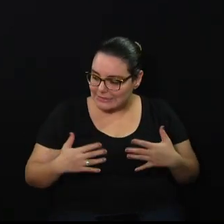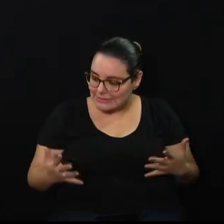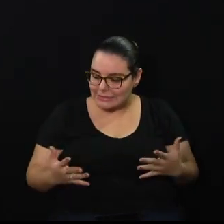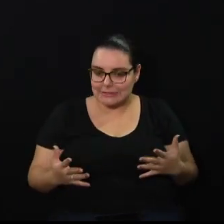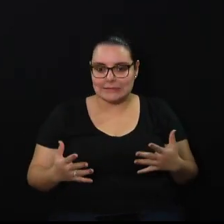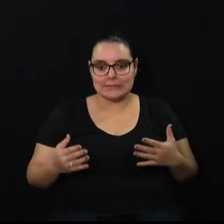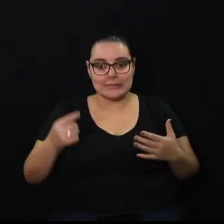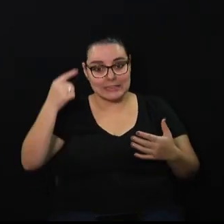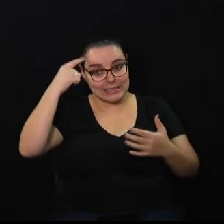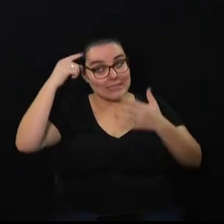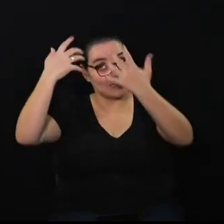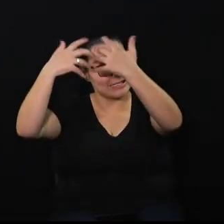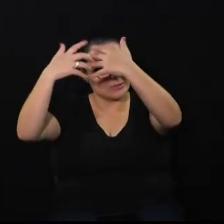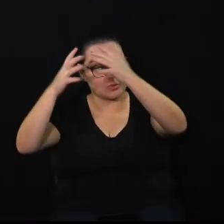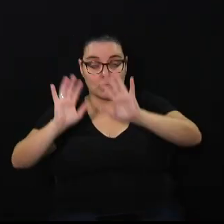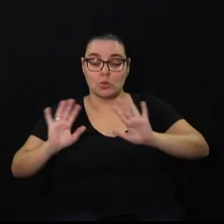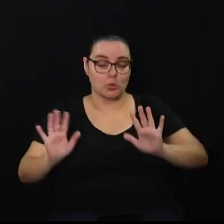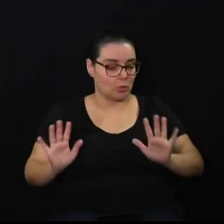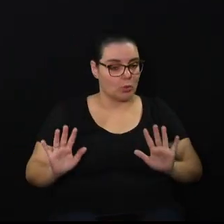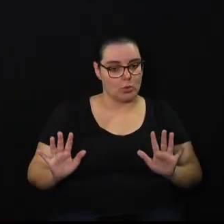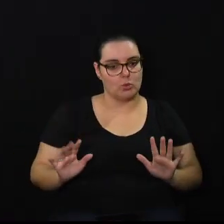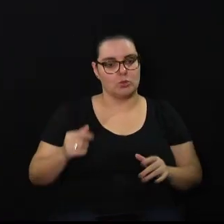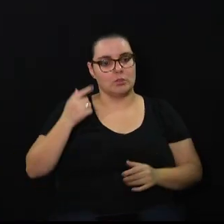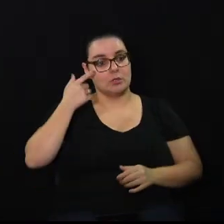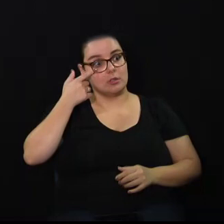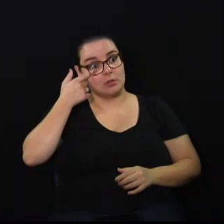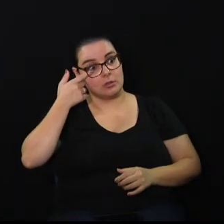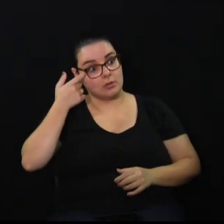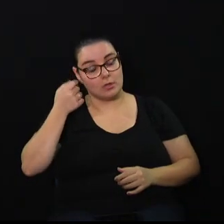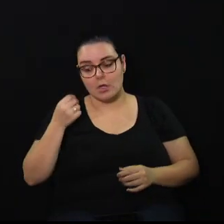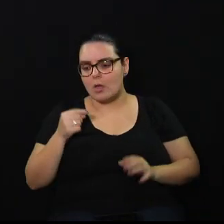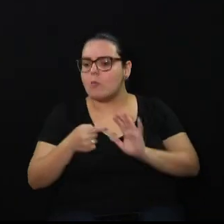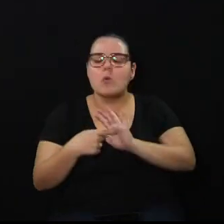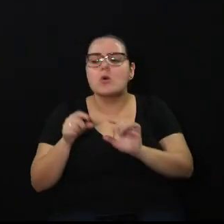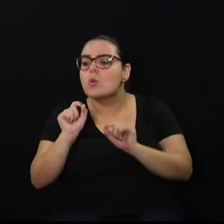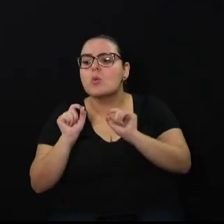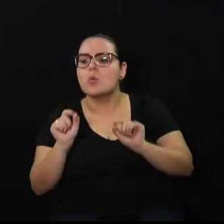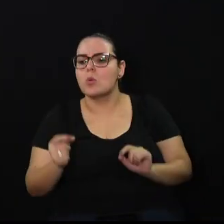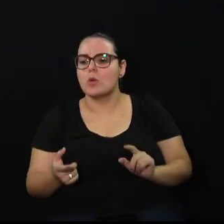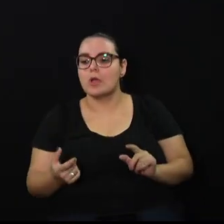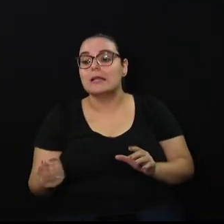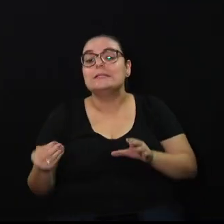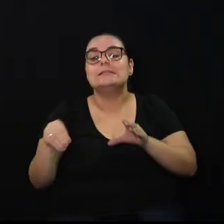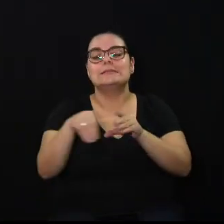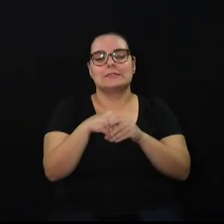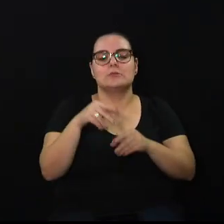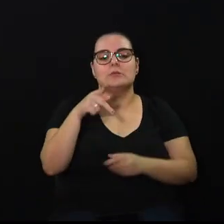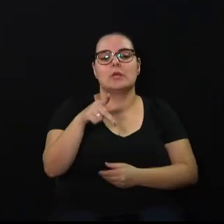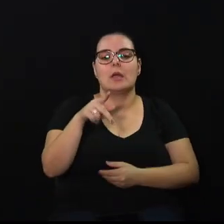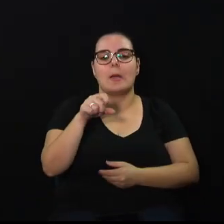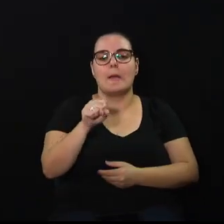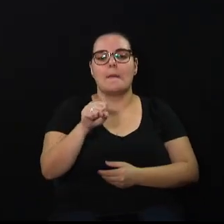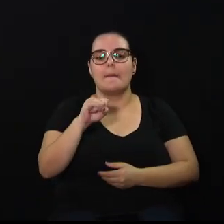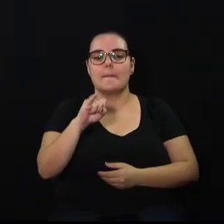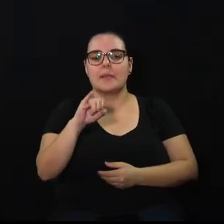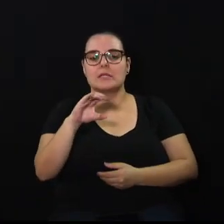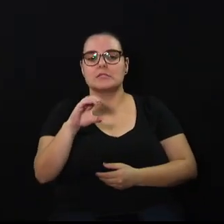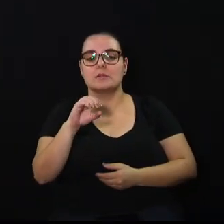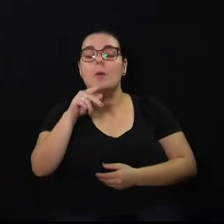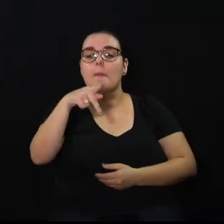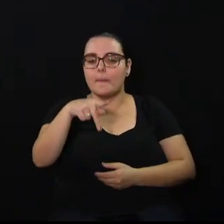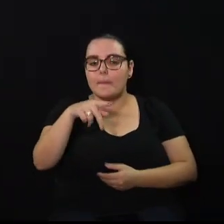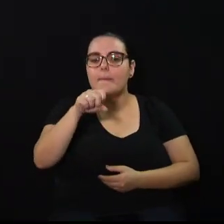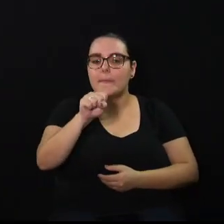algo neurológico né então isso mostra para ele ainda mais que é algo dentro da psicose tá então ele entende isso como